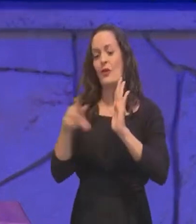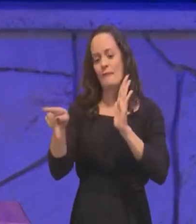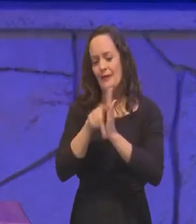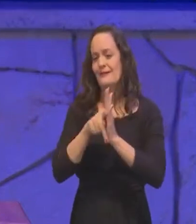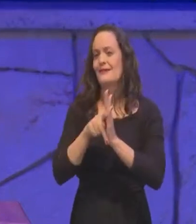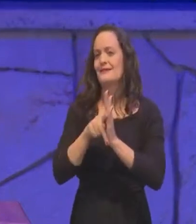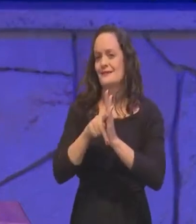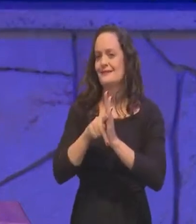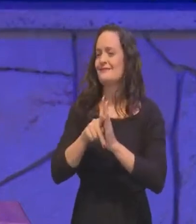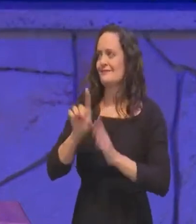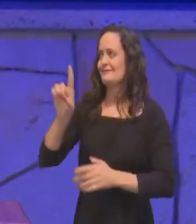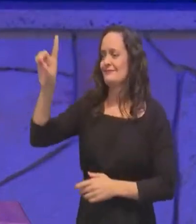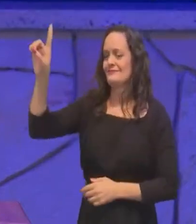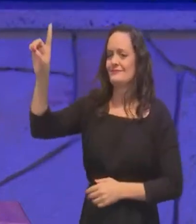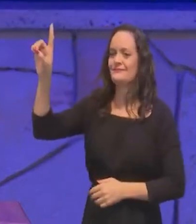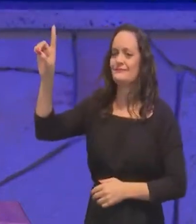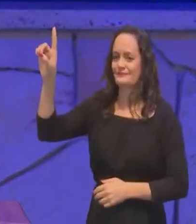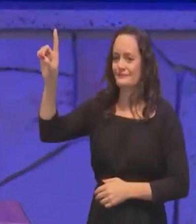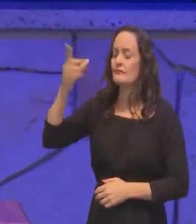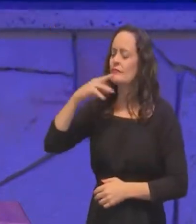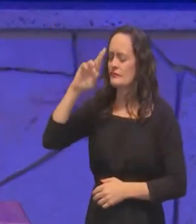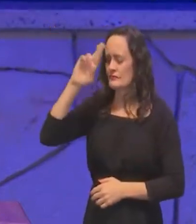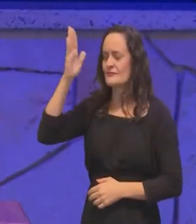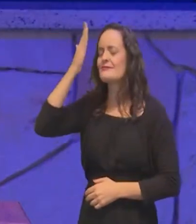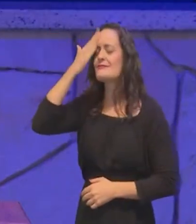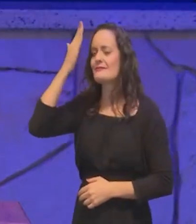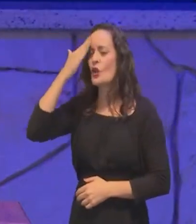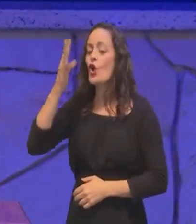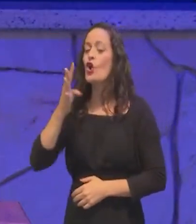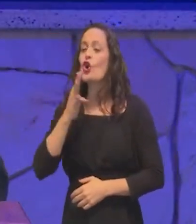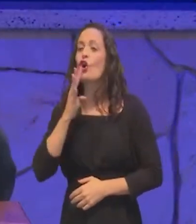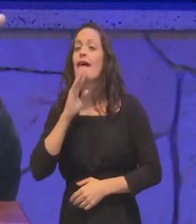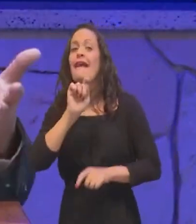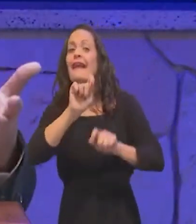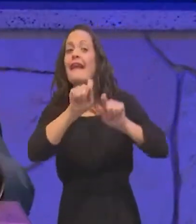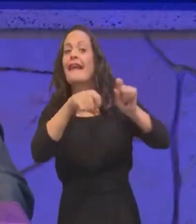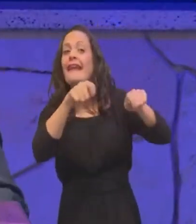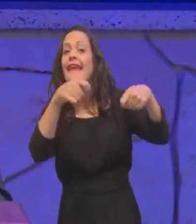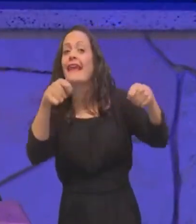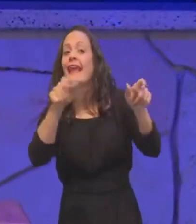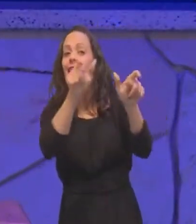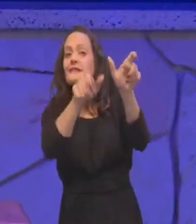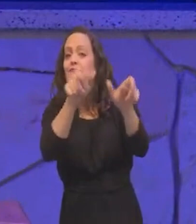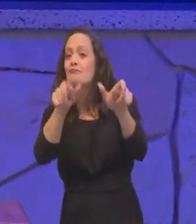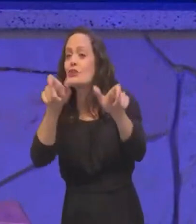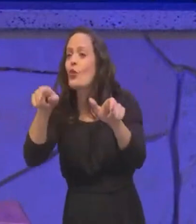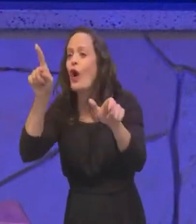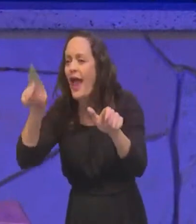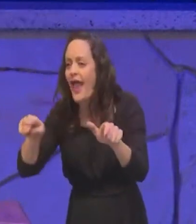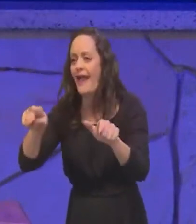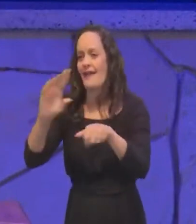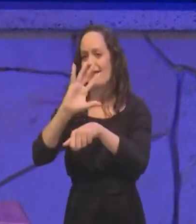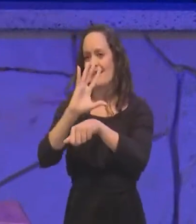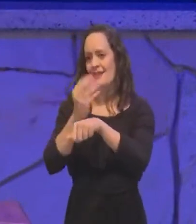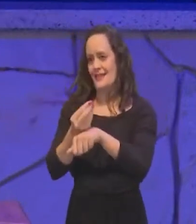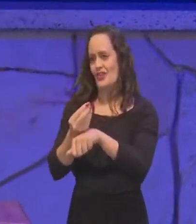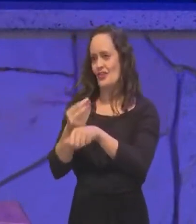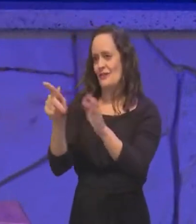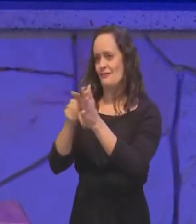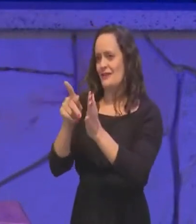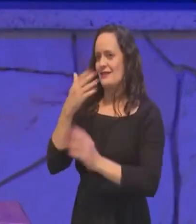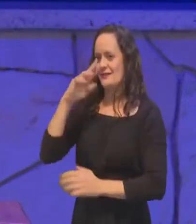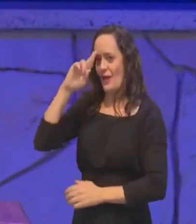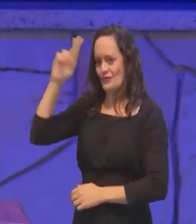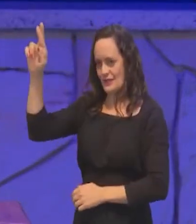Cristo. E o Senhor sabe e conhece quem é ou quem são as pessoas que fazem parte desta